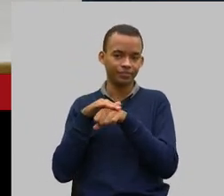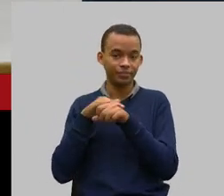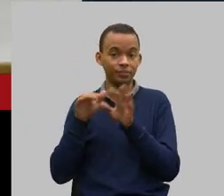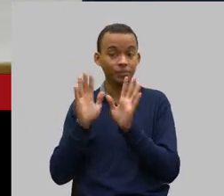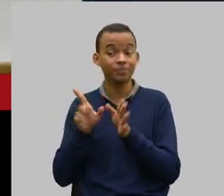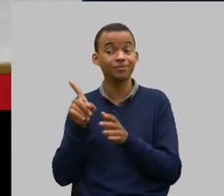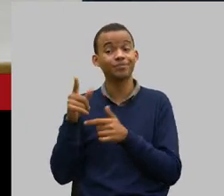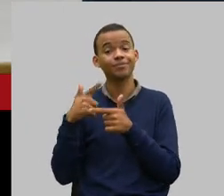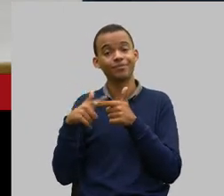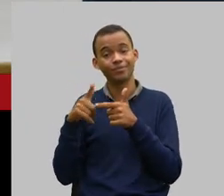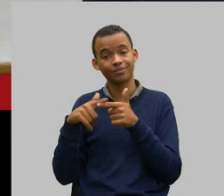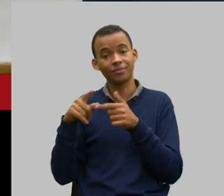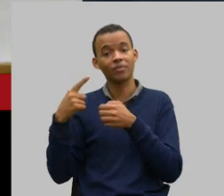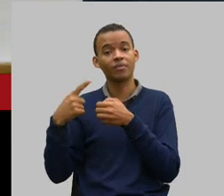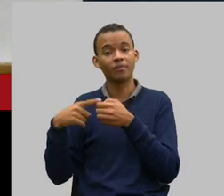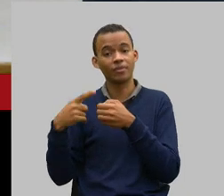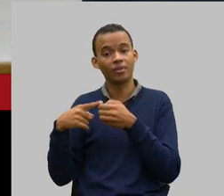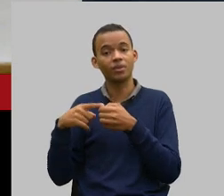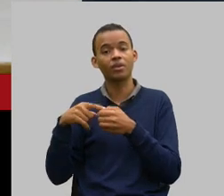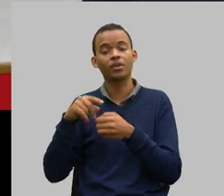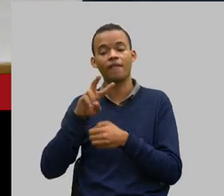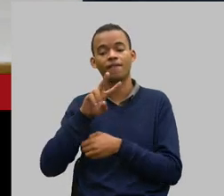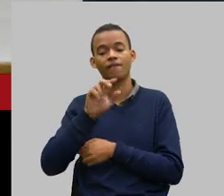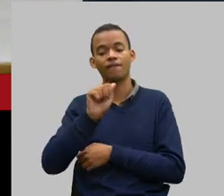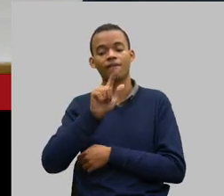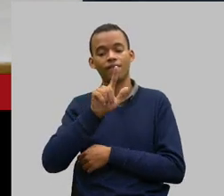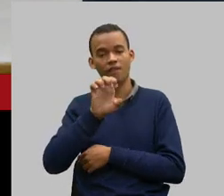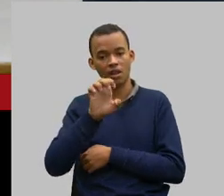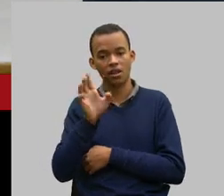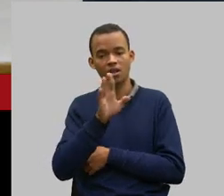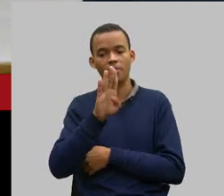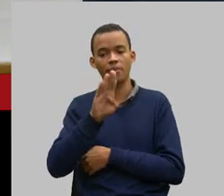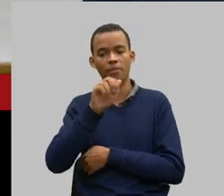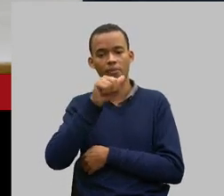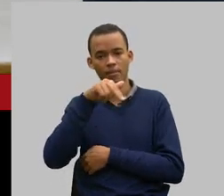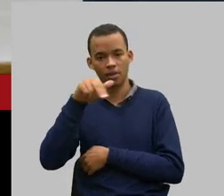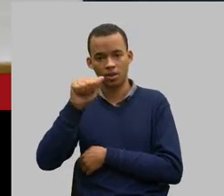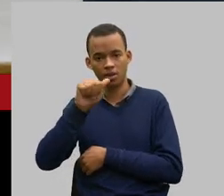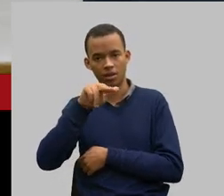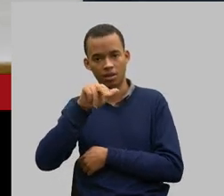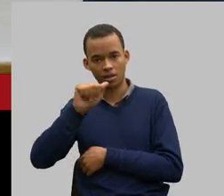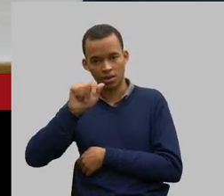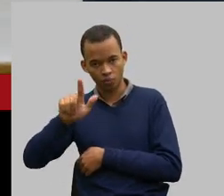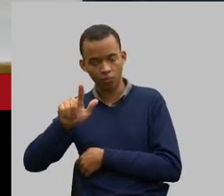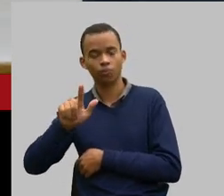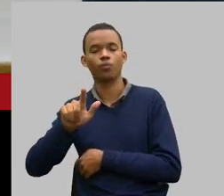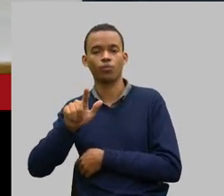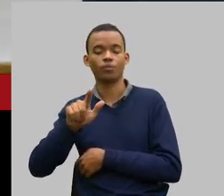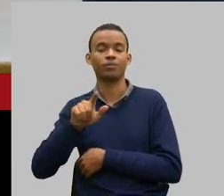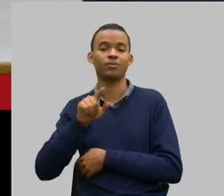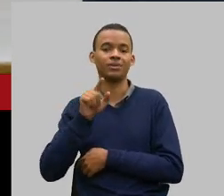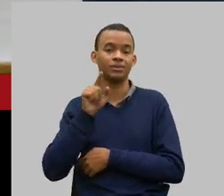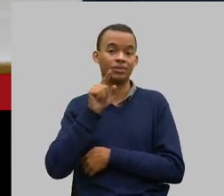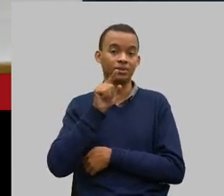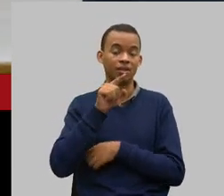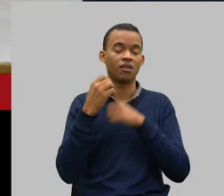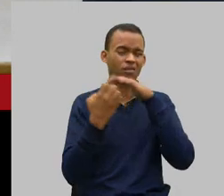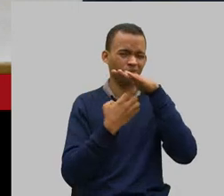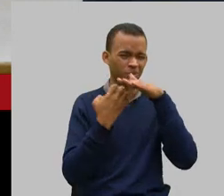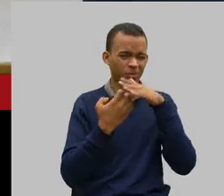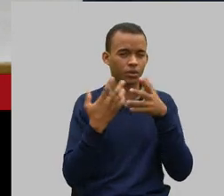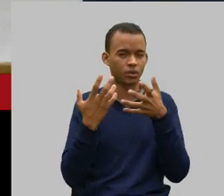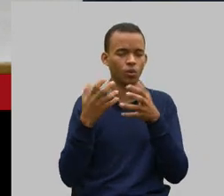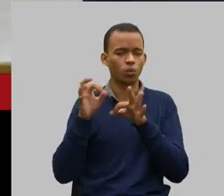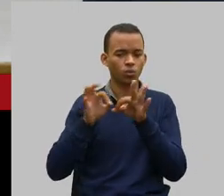problema que é o Vale do Bananal A rural minas quis fazer umas barragens lá e